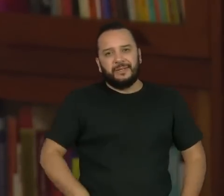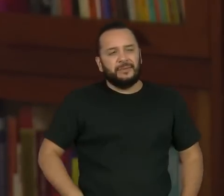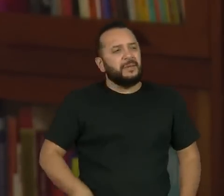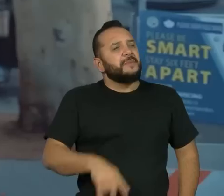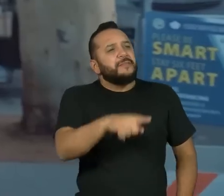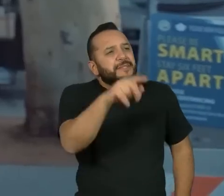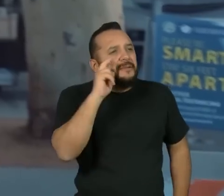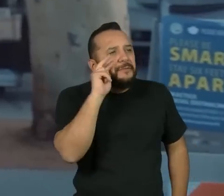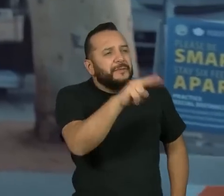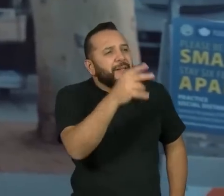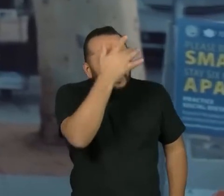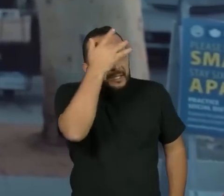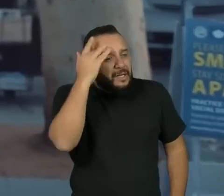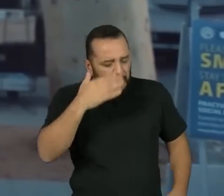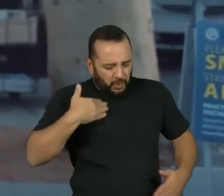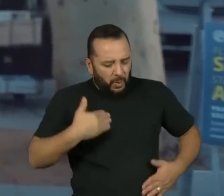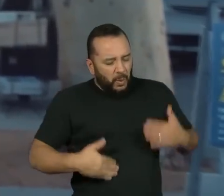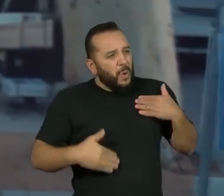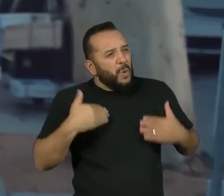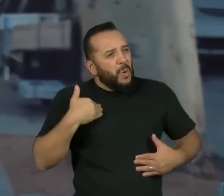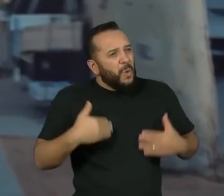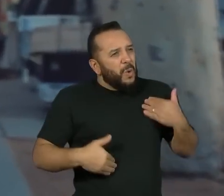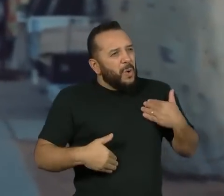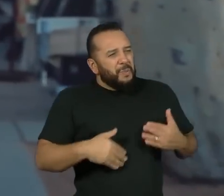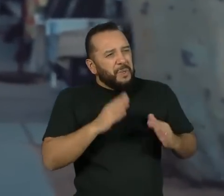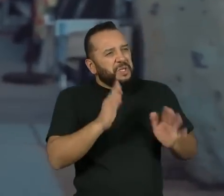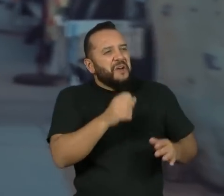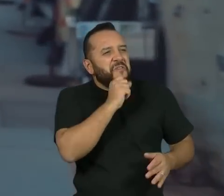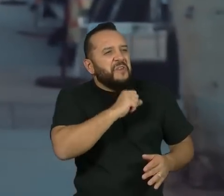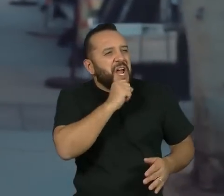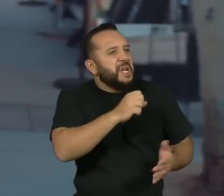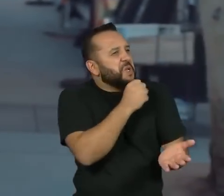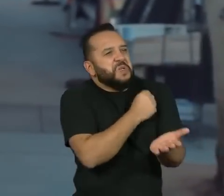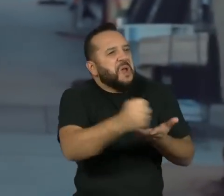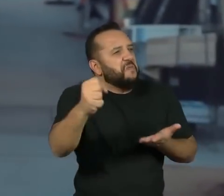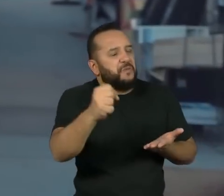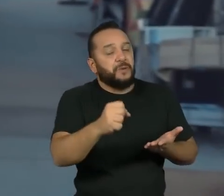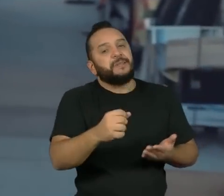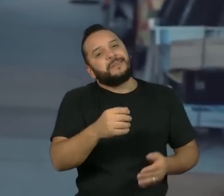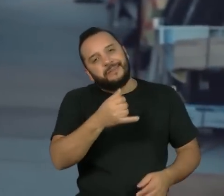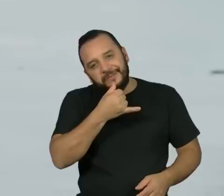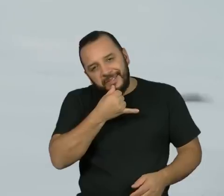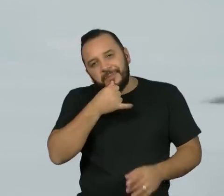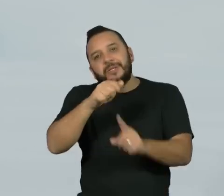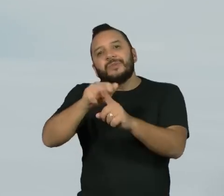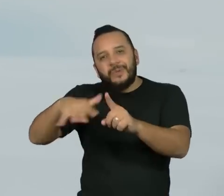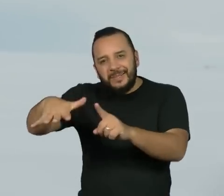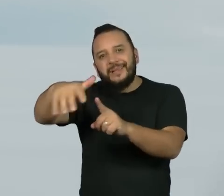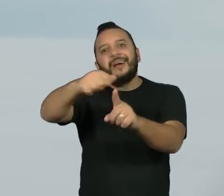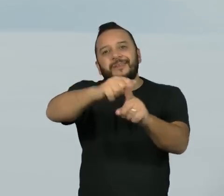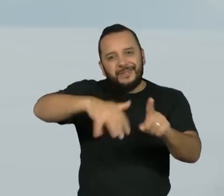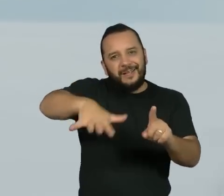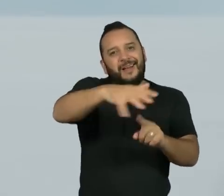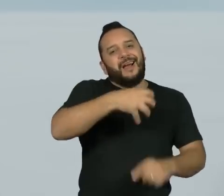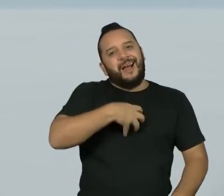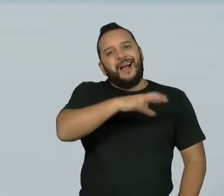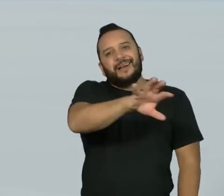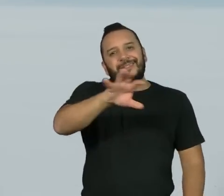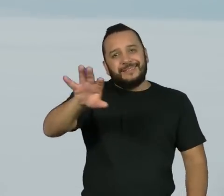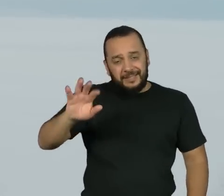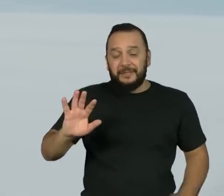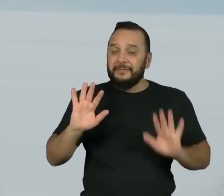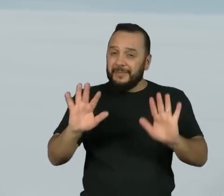do tempo. Isso em muitas sociedades. Felizmente, outras, a gente tem